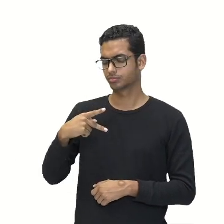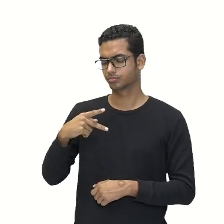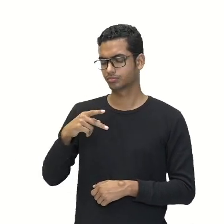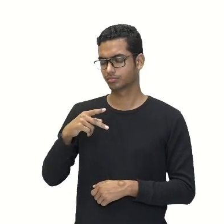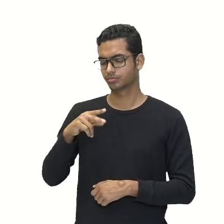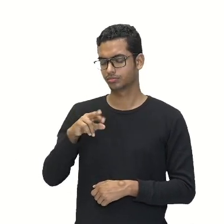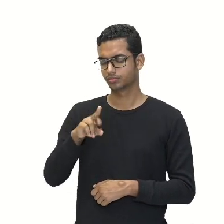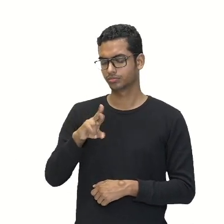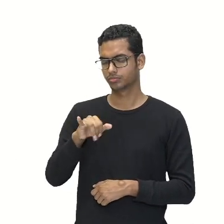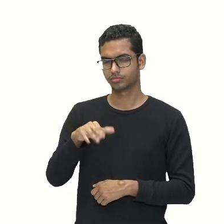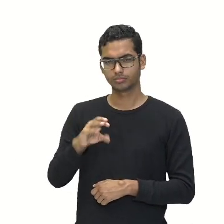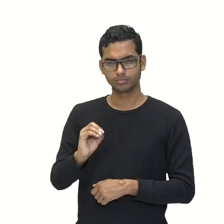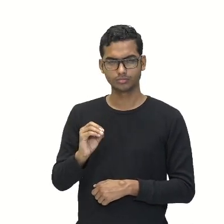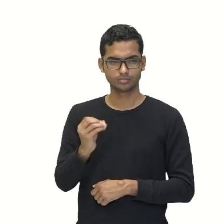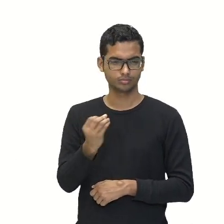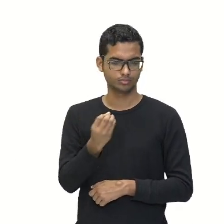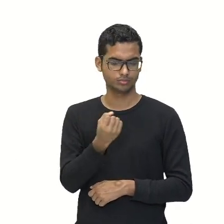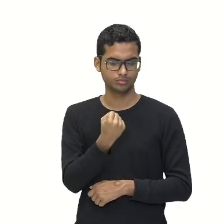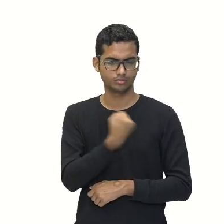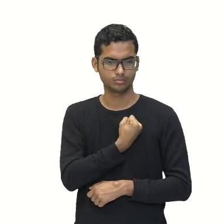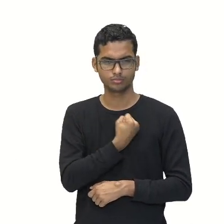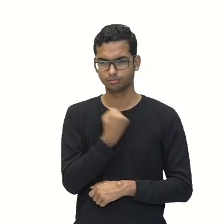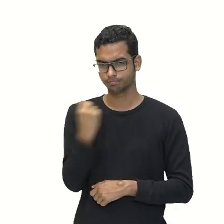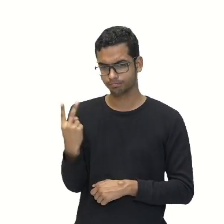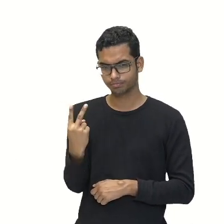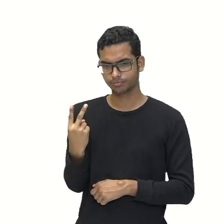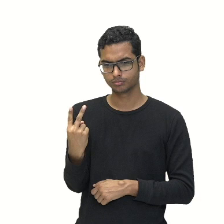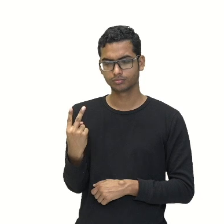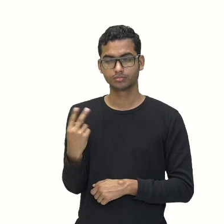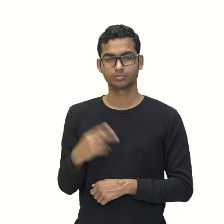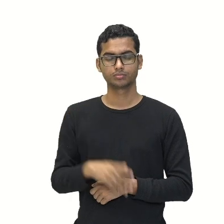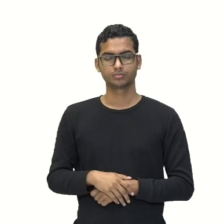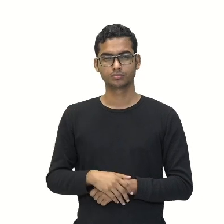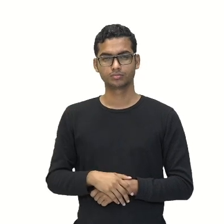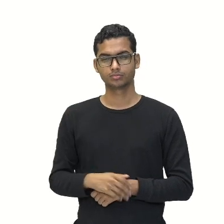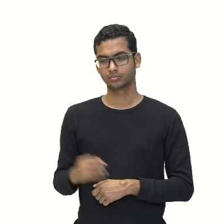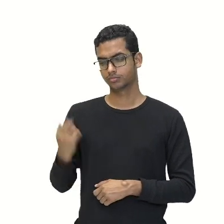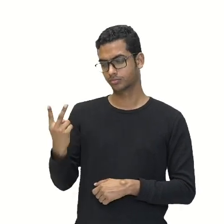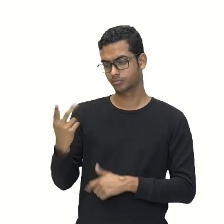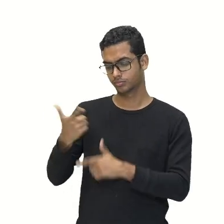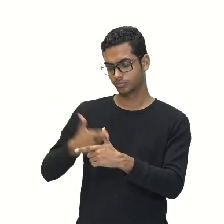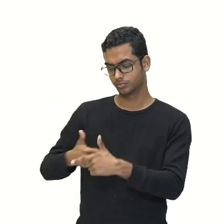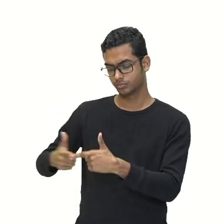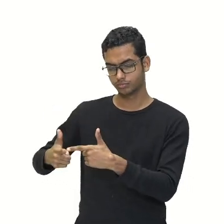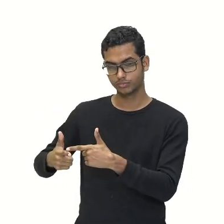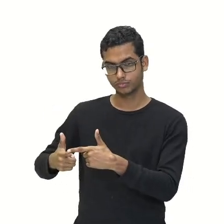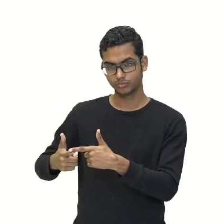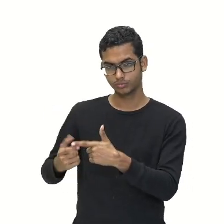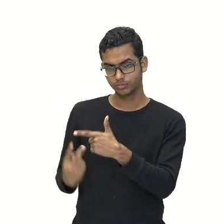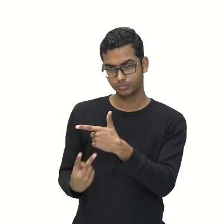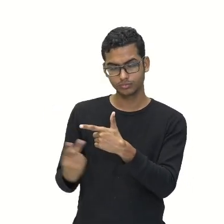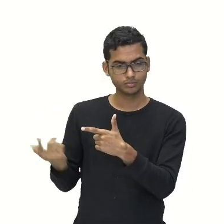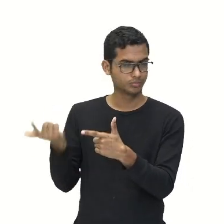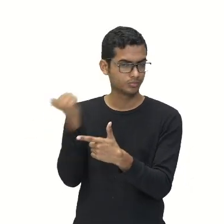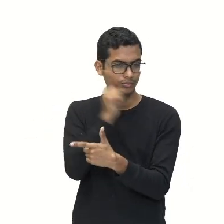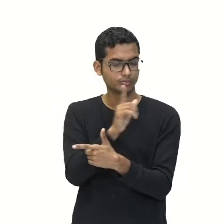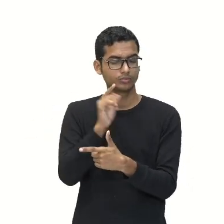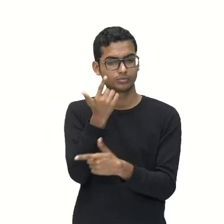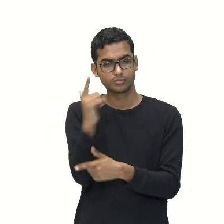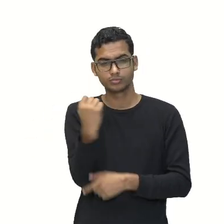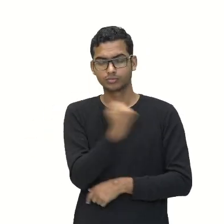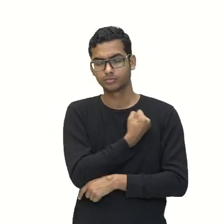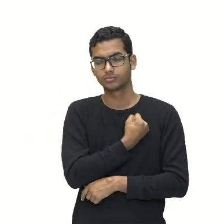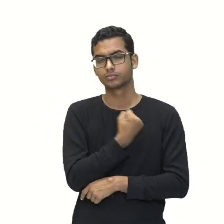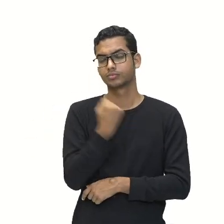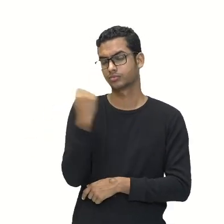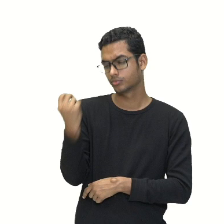É o 2, tá? Se você não conseguir dividir esse número por 2, aí você vai para o próximo número primo, que é o